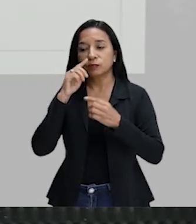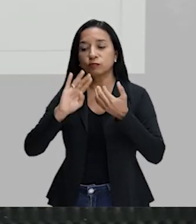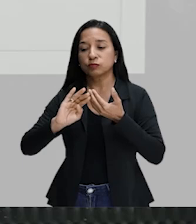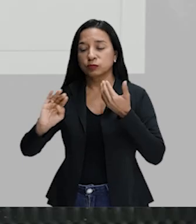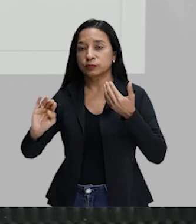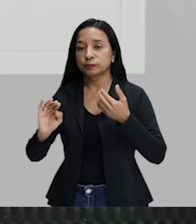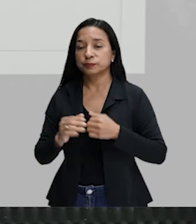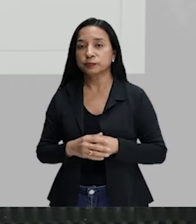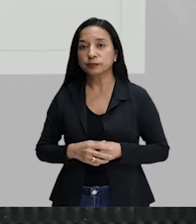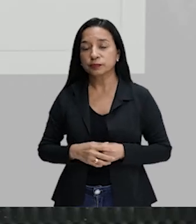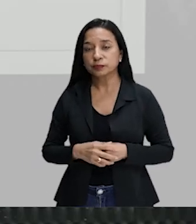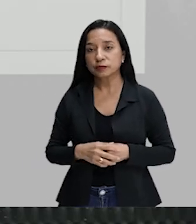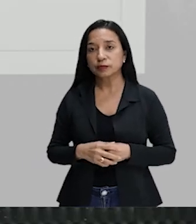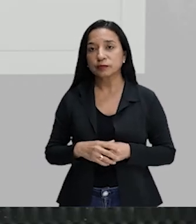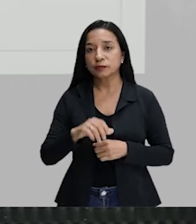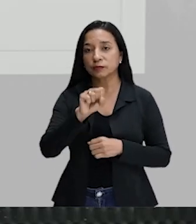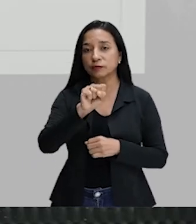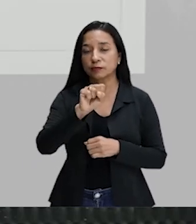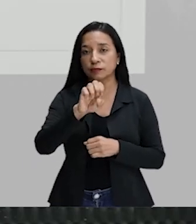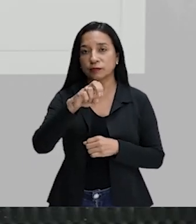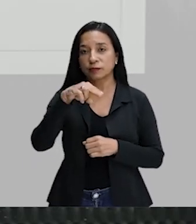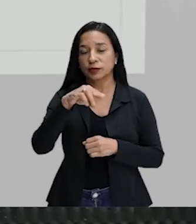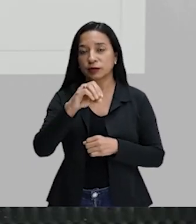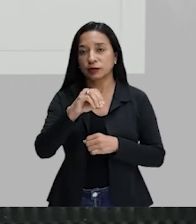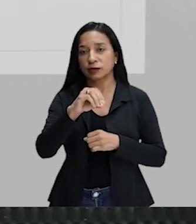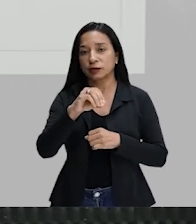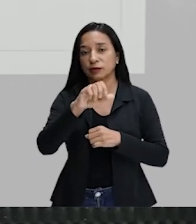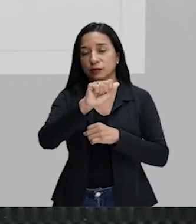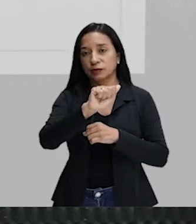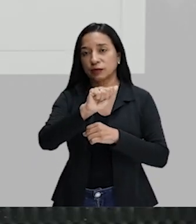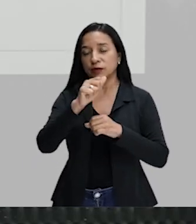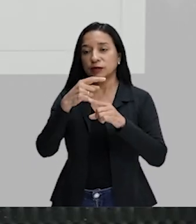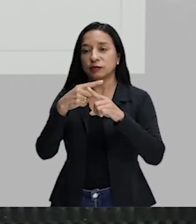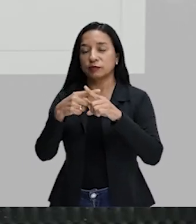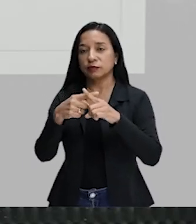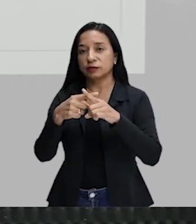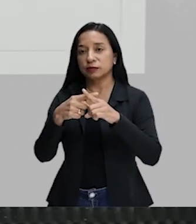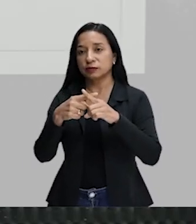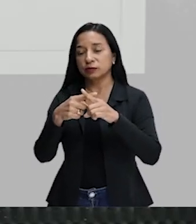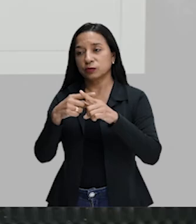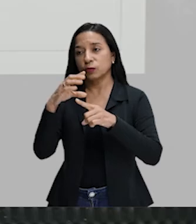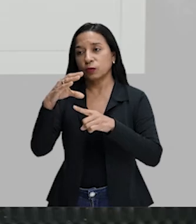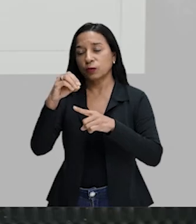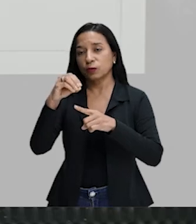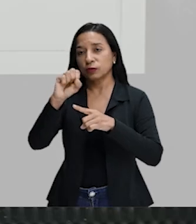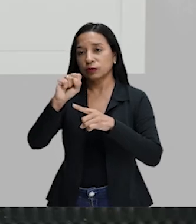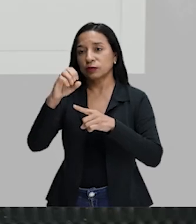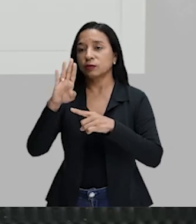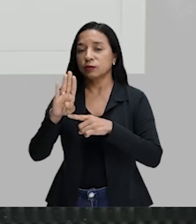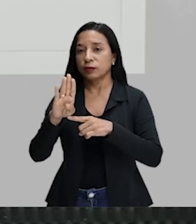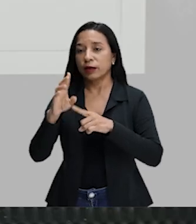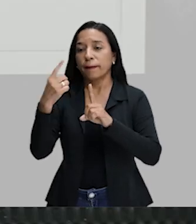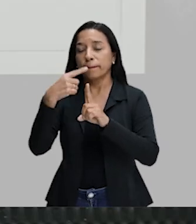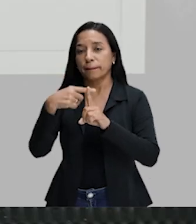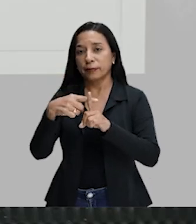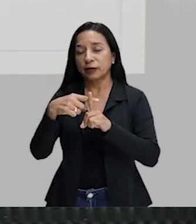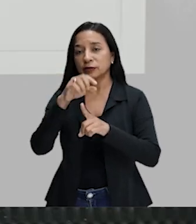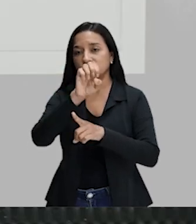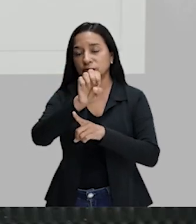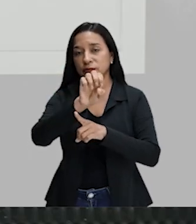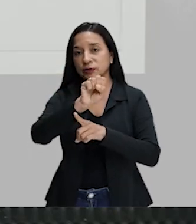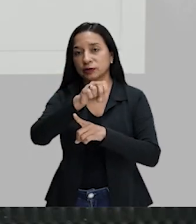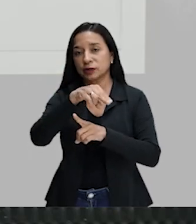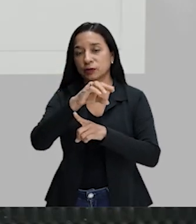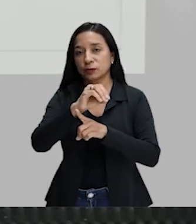espaço. Então, seno do A vezes o cosseno do B mais o seno do B